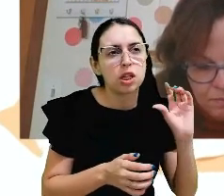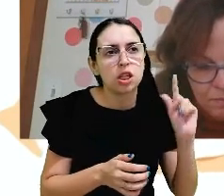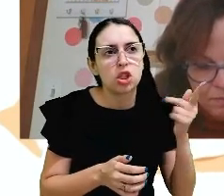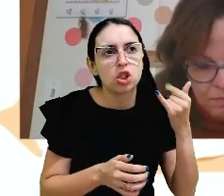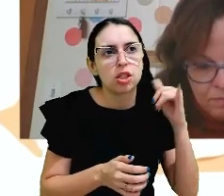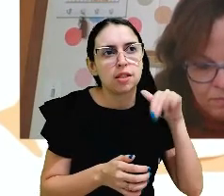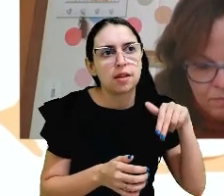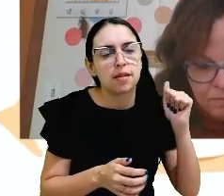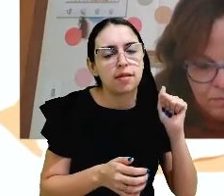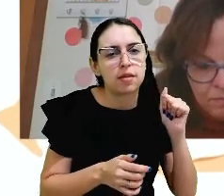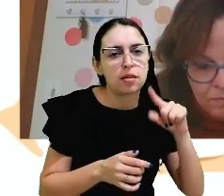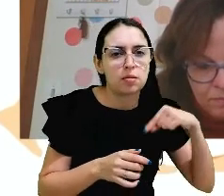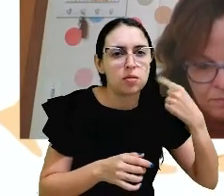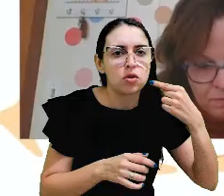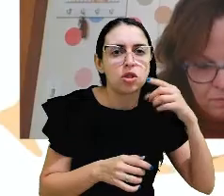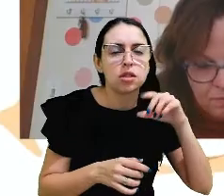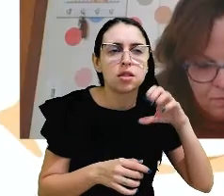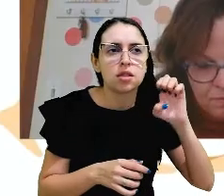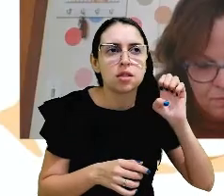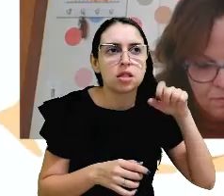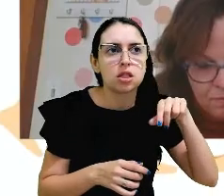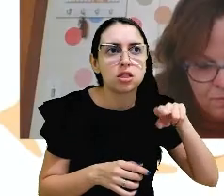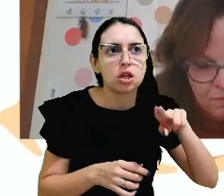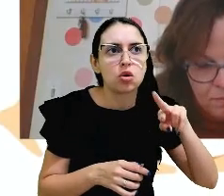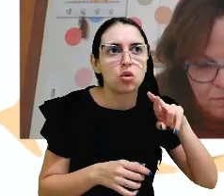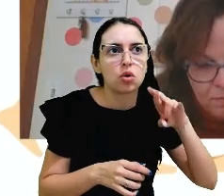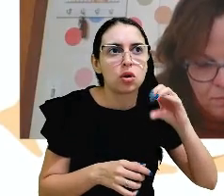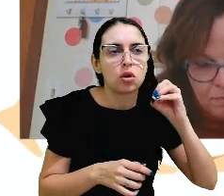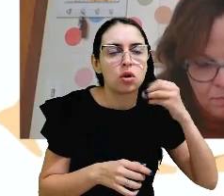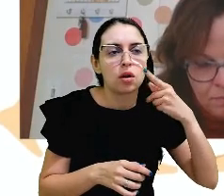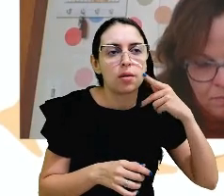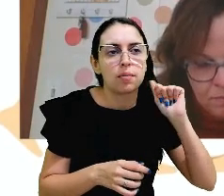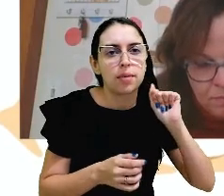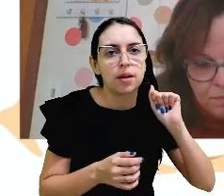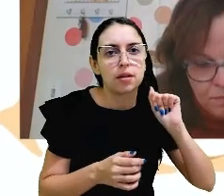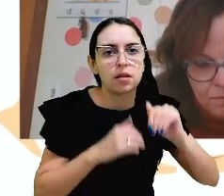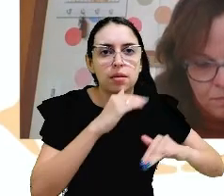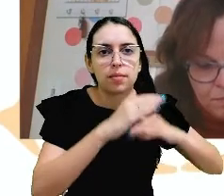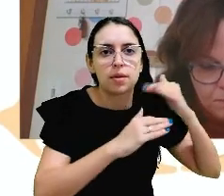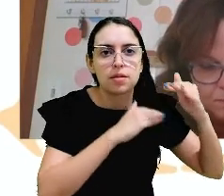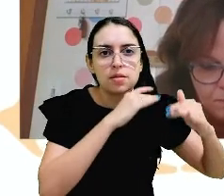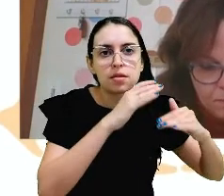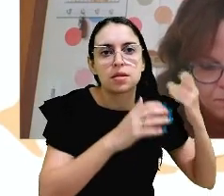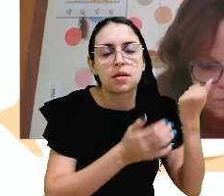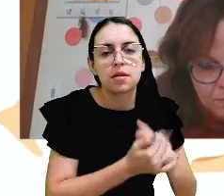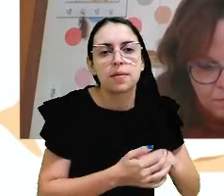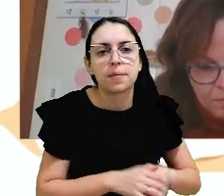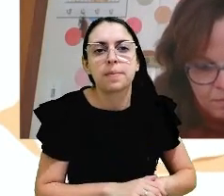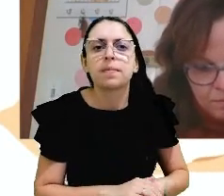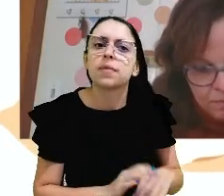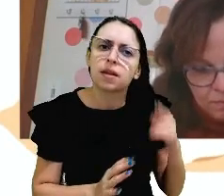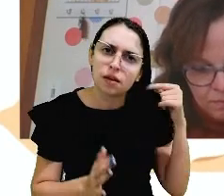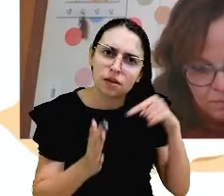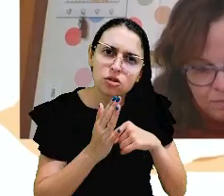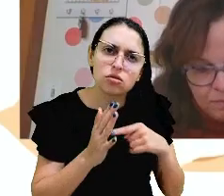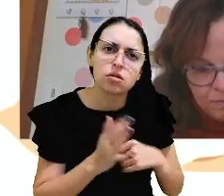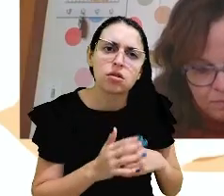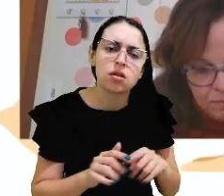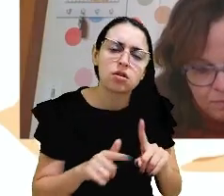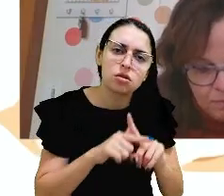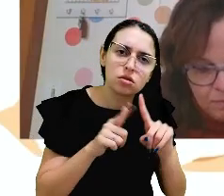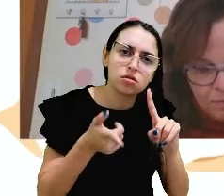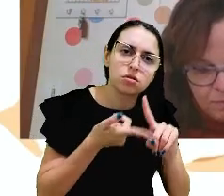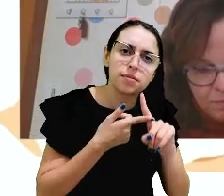a Europa, onde o índice de natalidade é menor, mas com o passar do tempo se constatou que atingia mais as